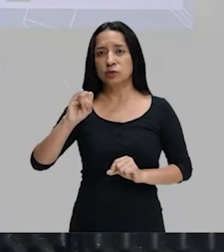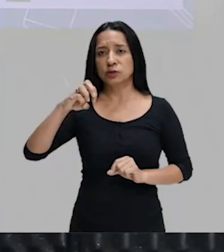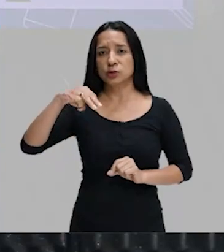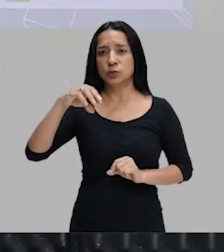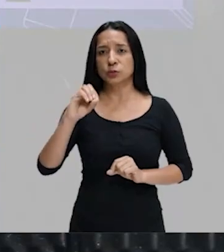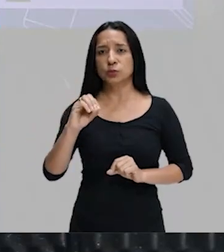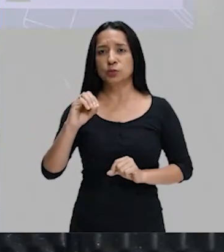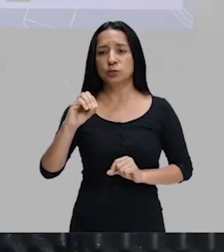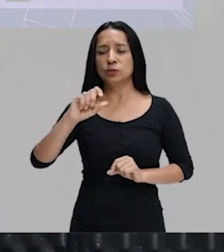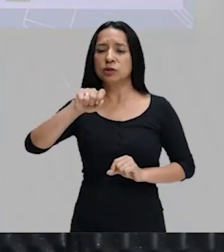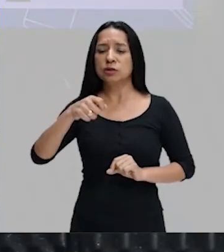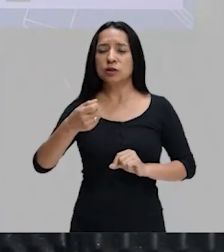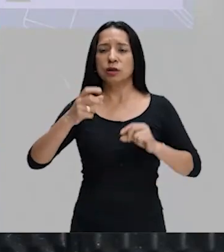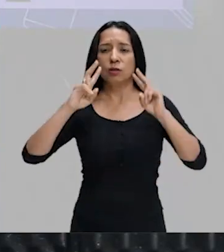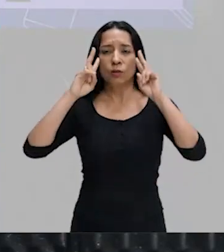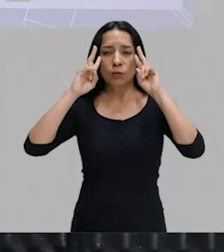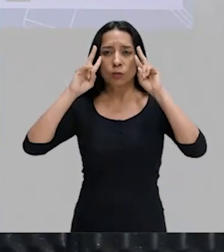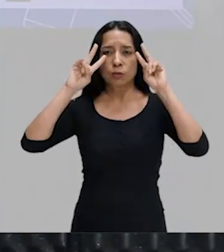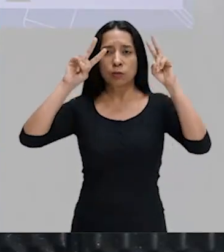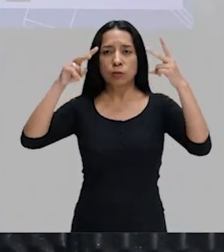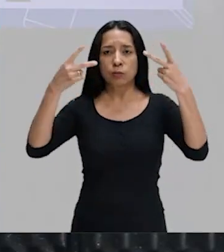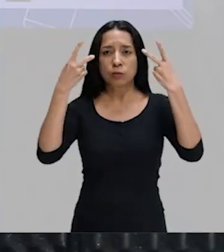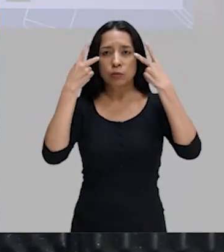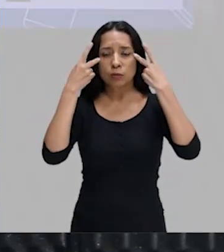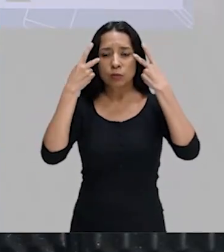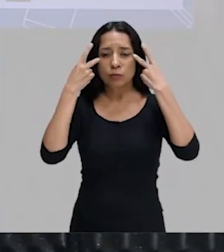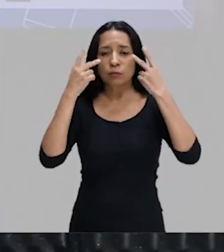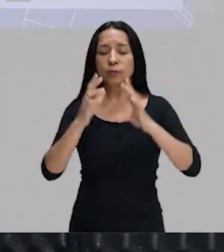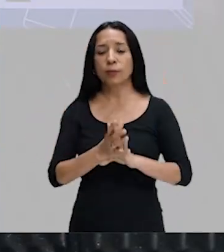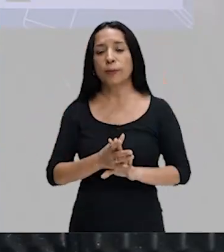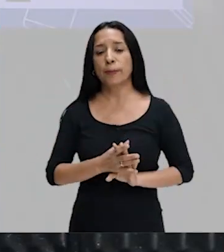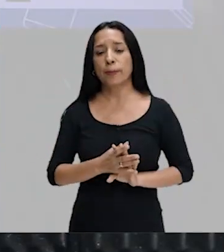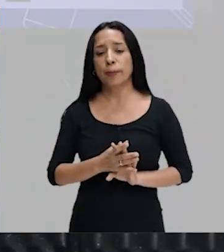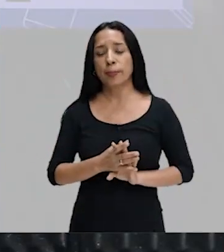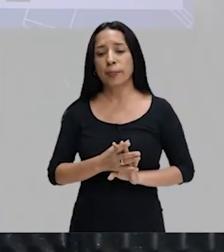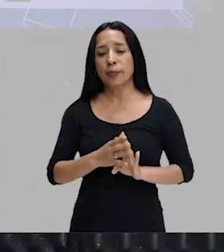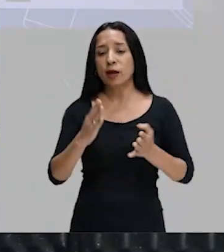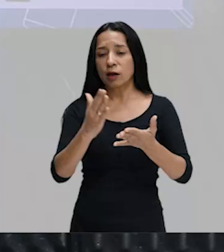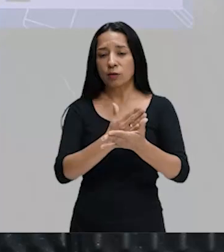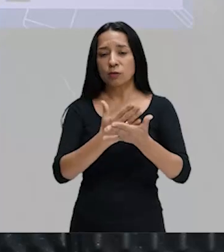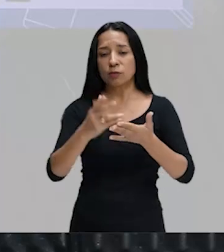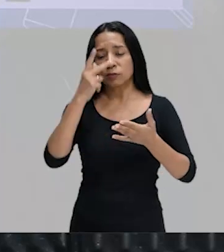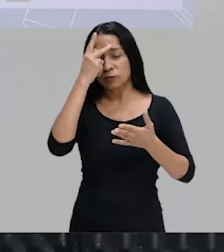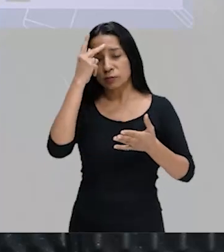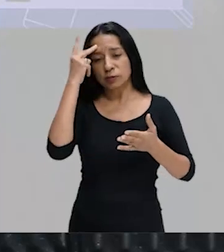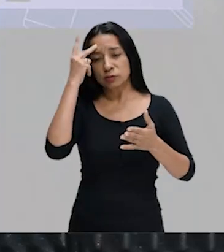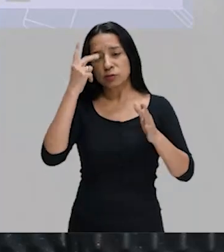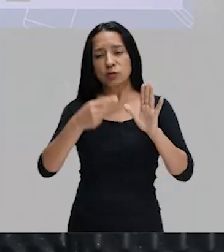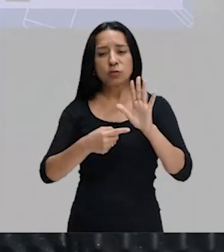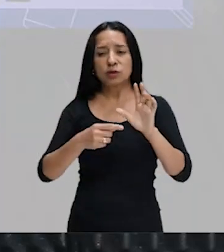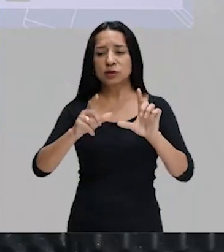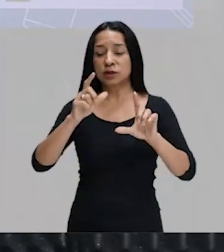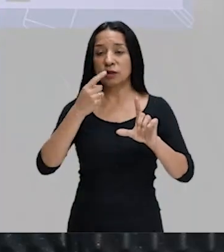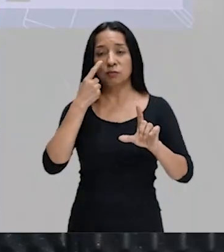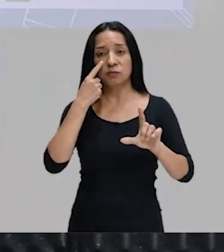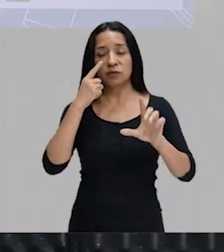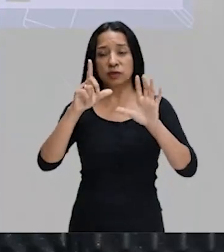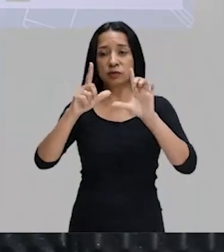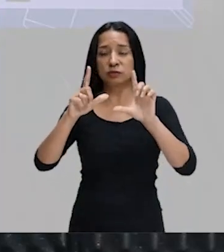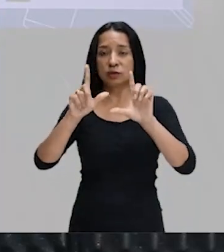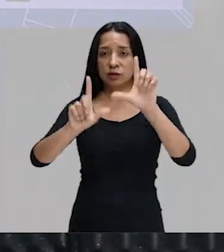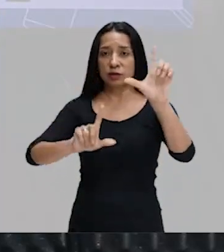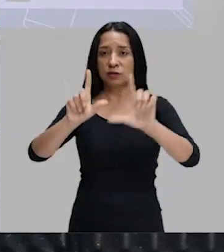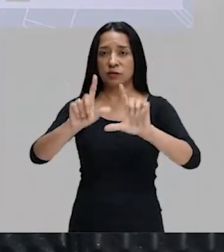assistindo, com certeza enxergarão números no interior nesse monte de bolinhas